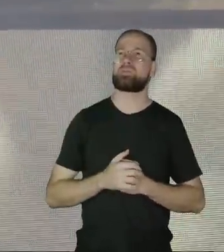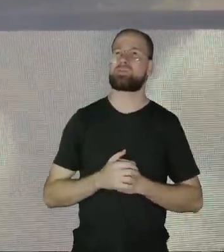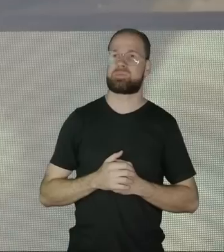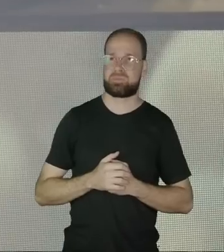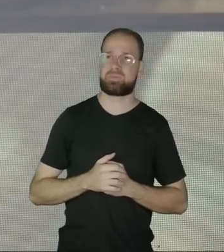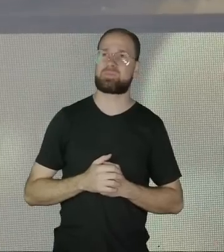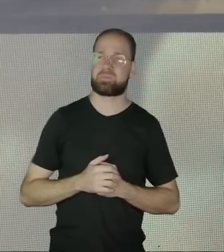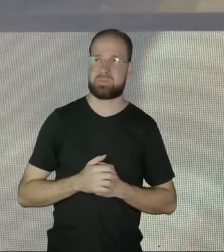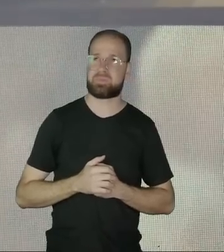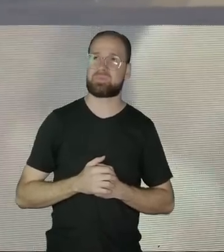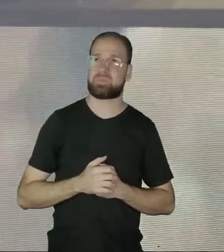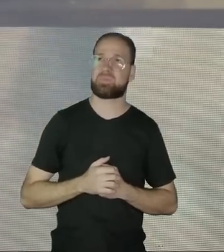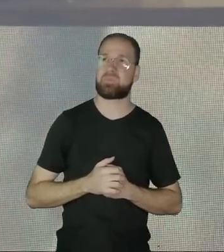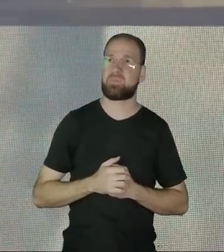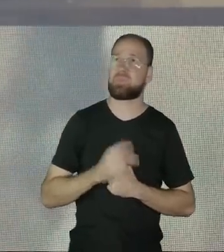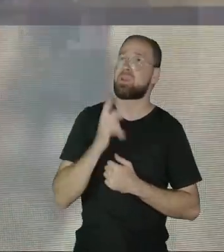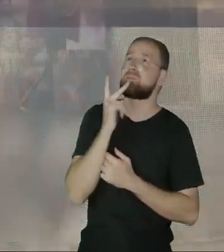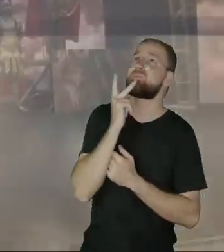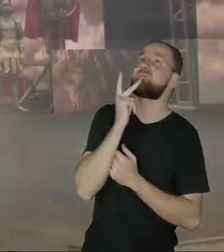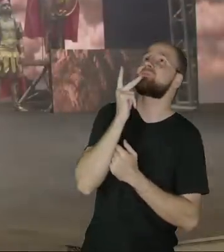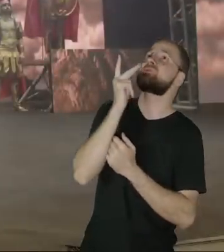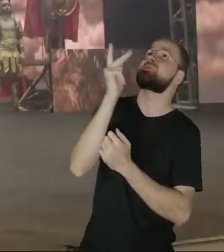lama sabachthani.